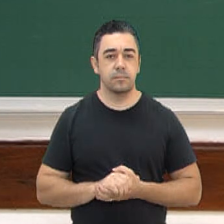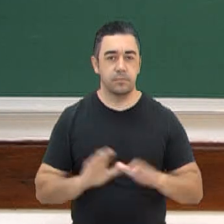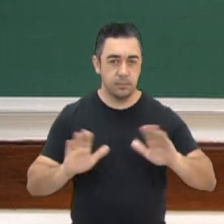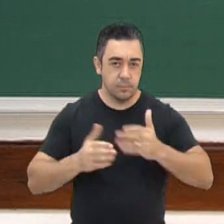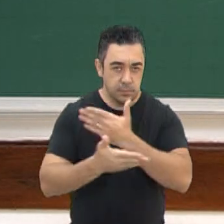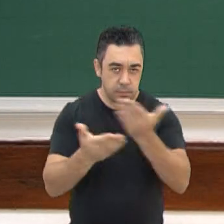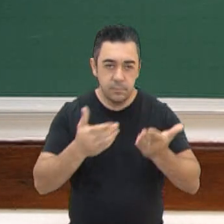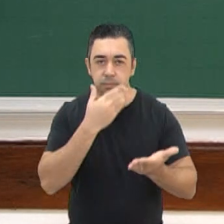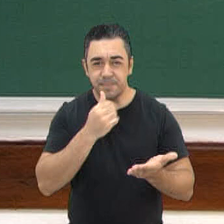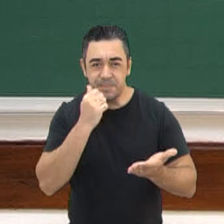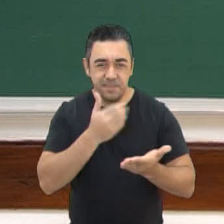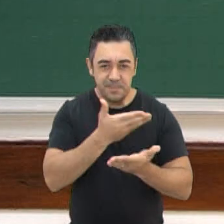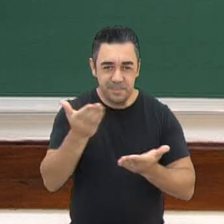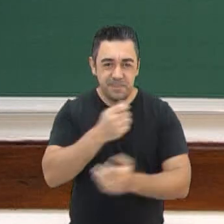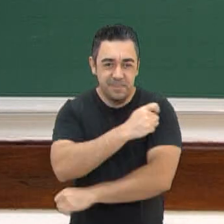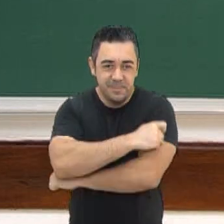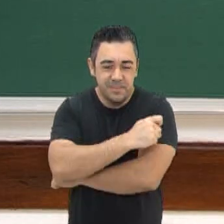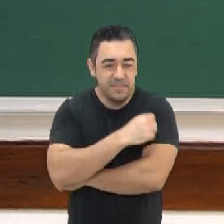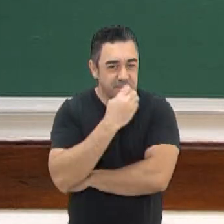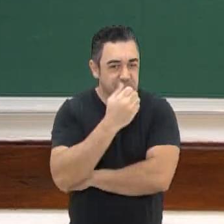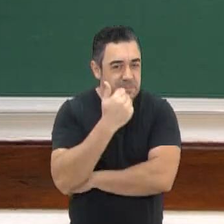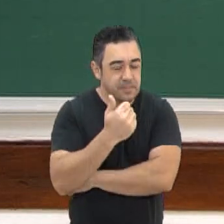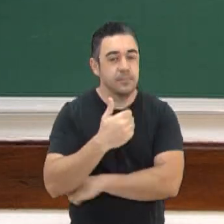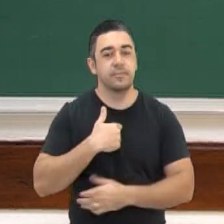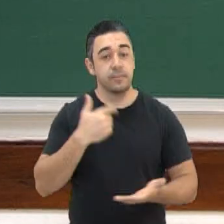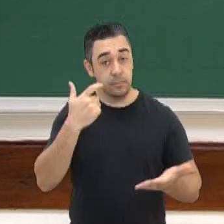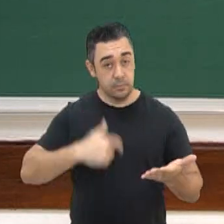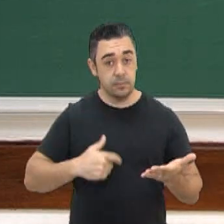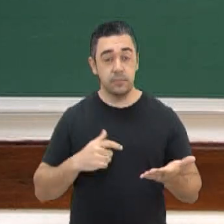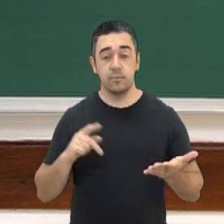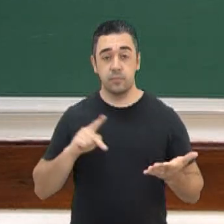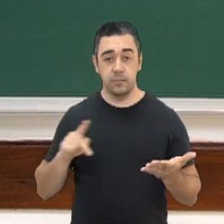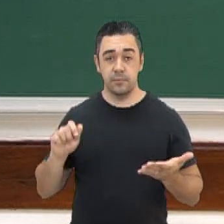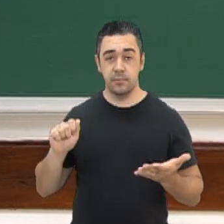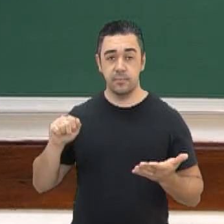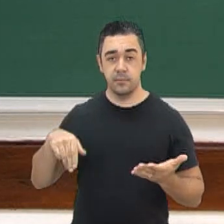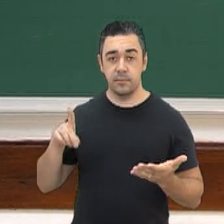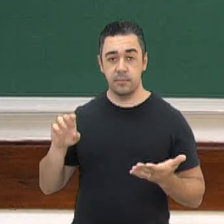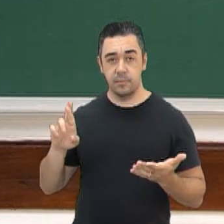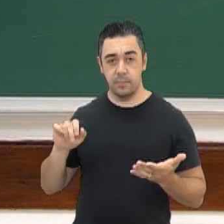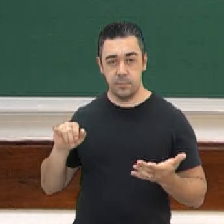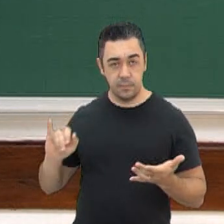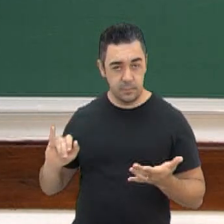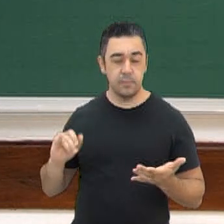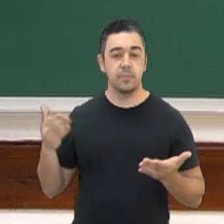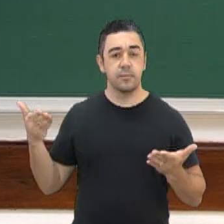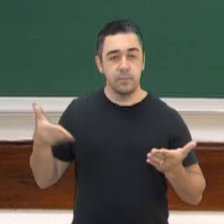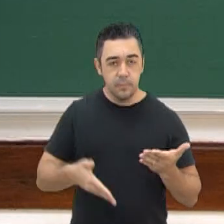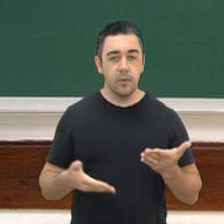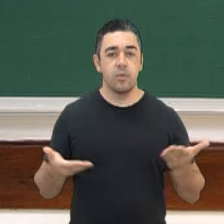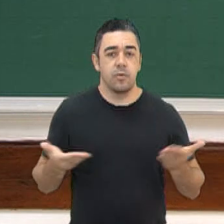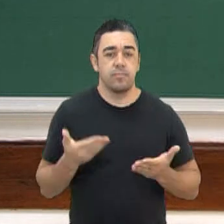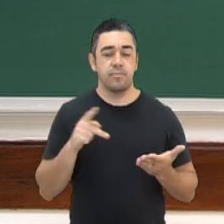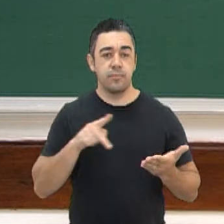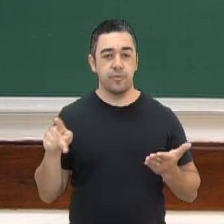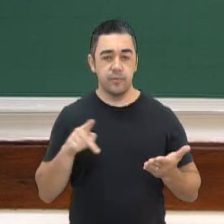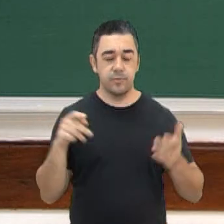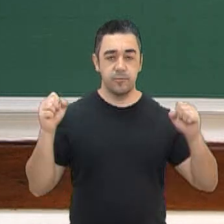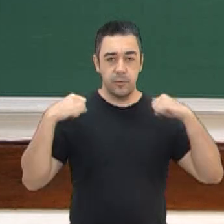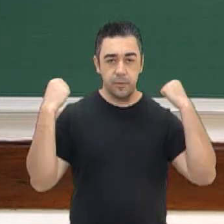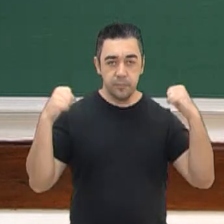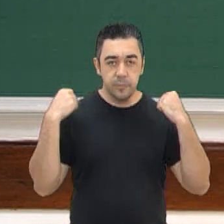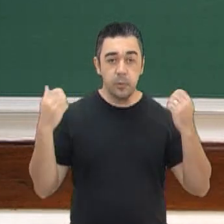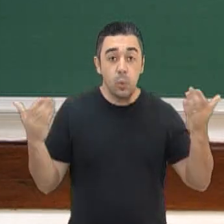Olá, alunos e alunas, tudo bem? Estamos aqui novamente. Meu nome é Andrei Eduardo Bajerski, sou professor de Educação